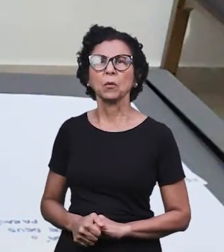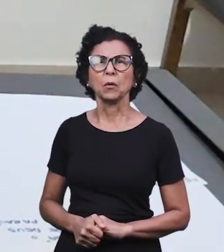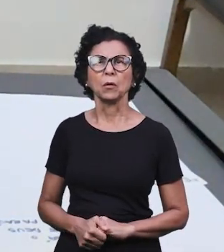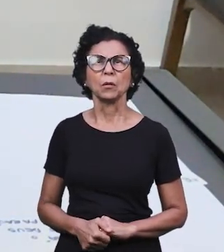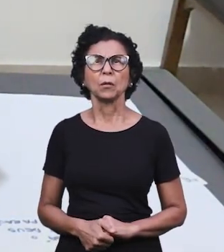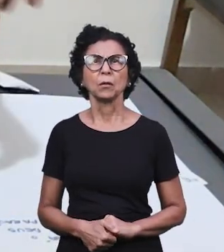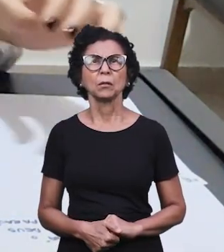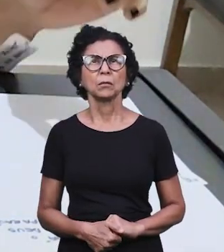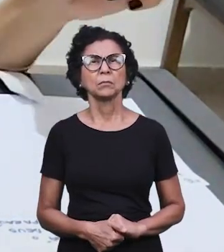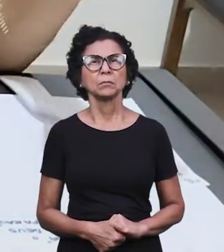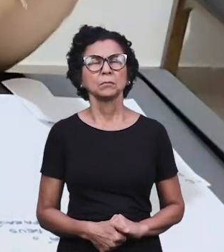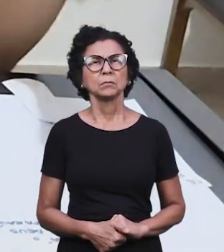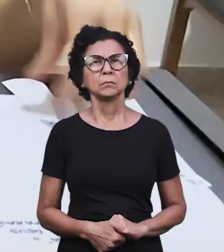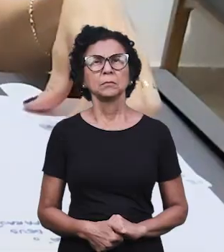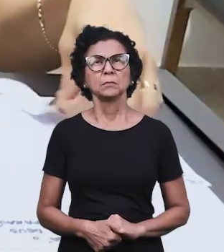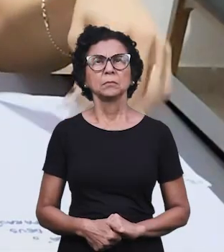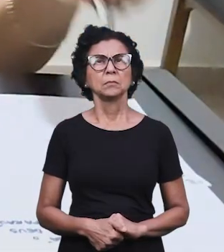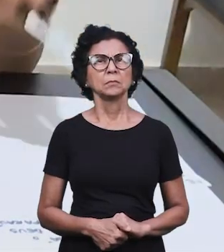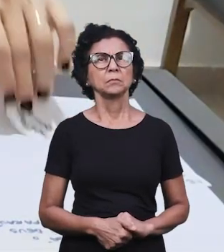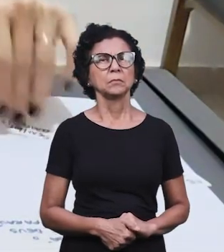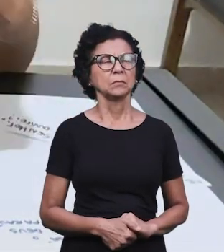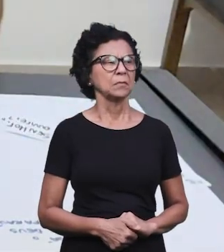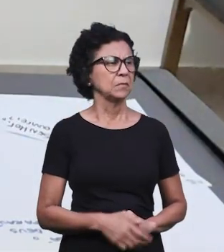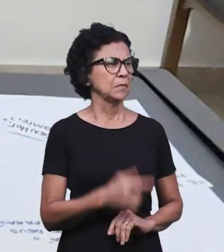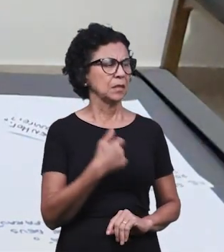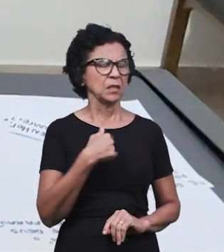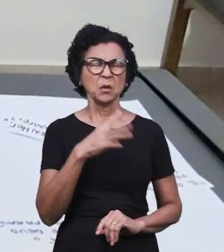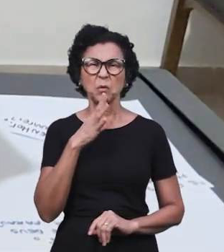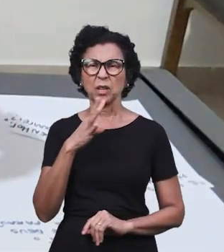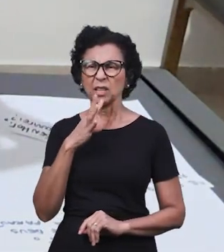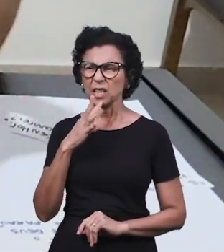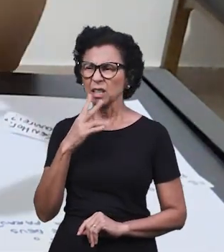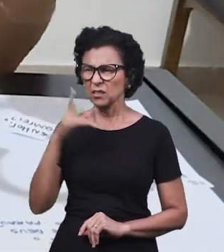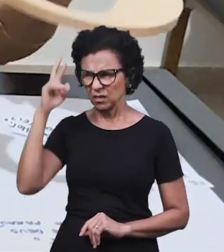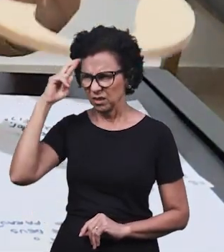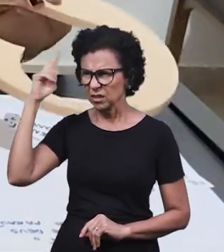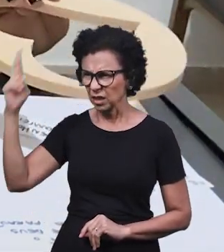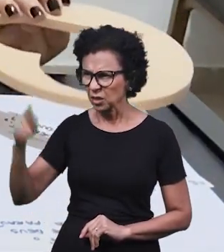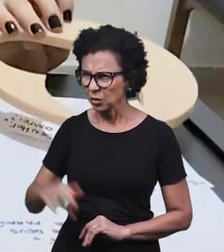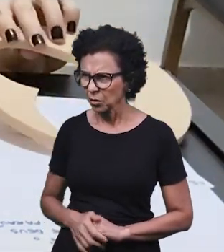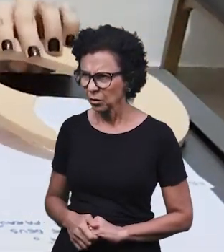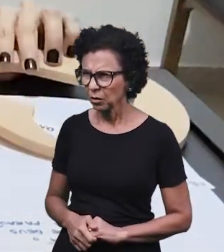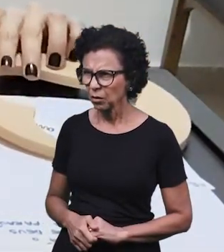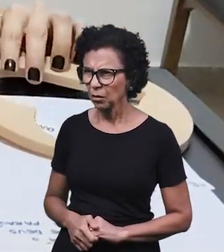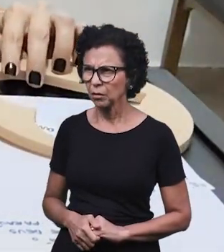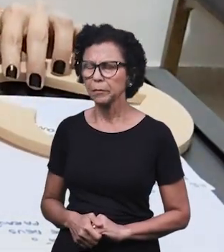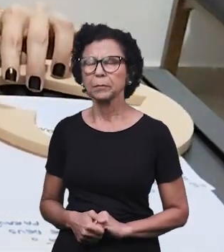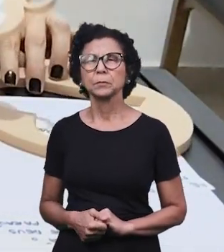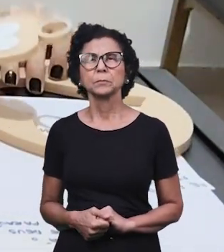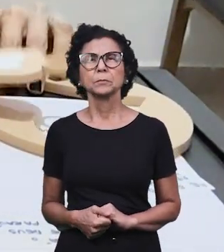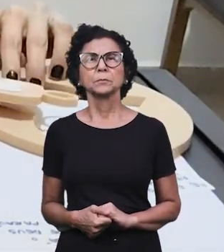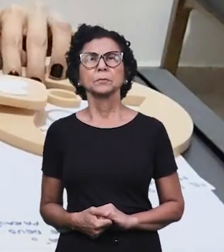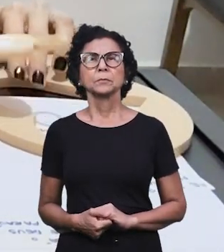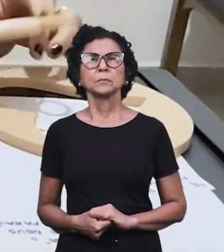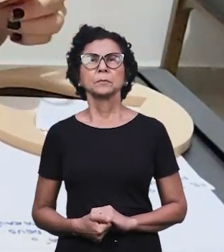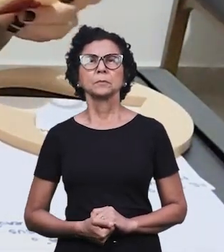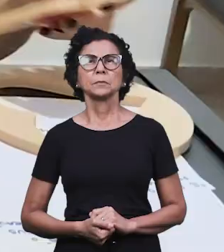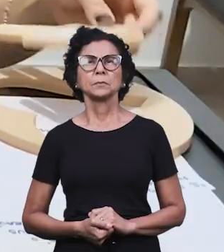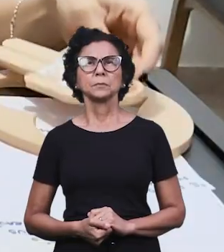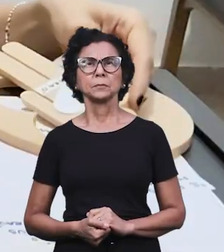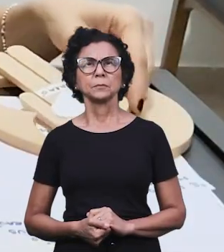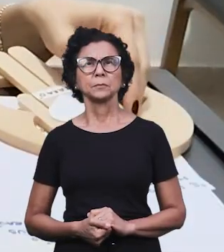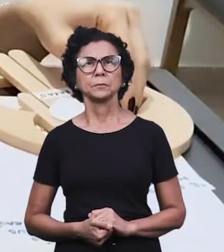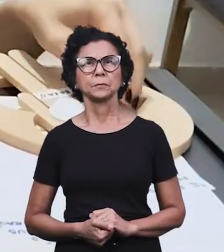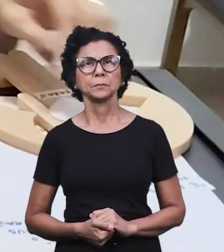eu ouvirei? Né? Eu nem conheço esse Senhor, por que eu tenho que obedecer? Não, o povo não vai. E a